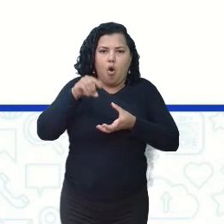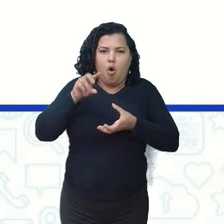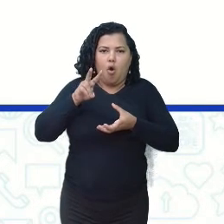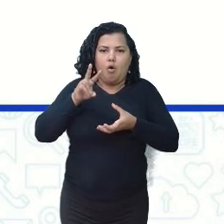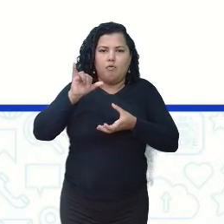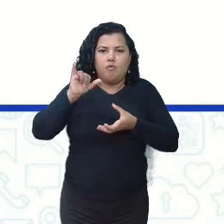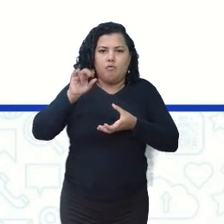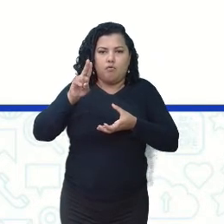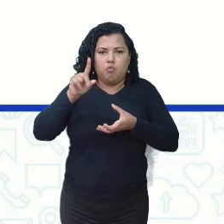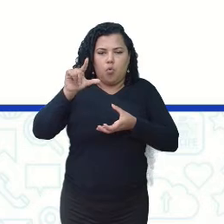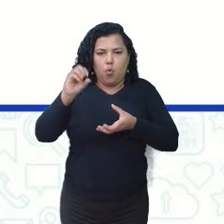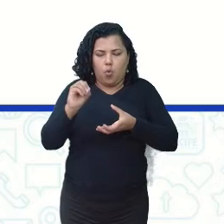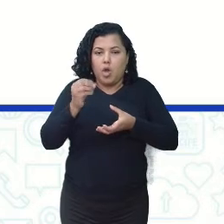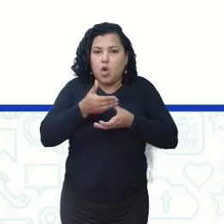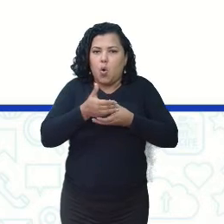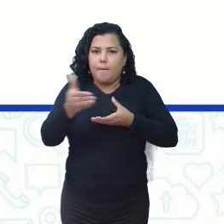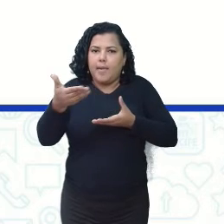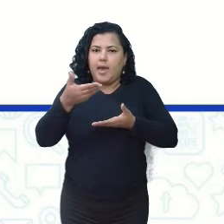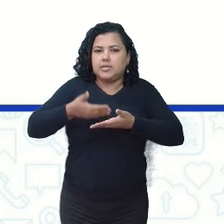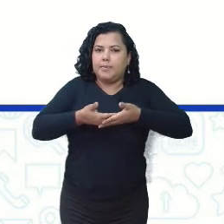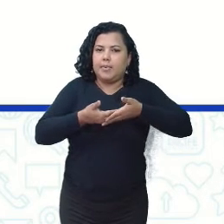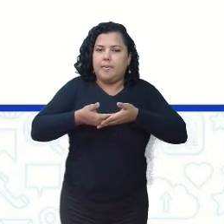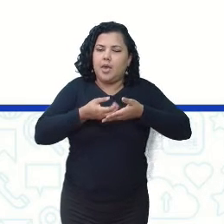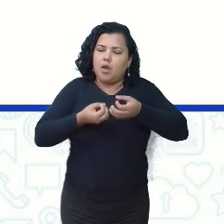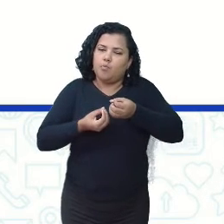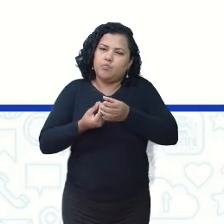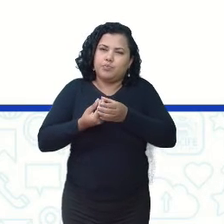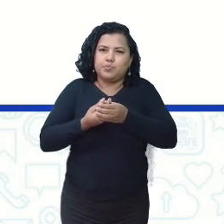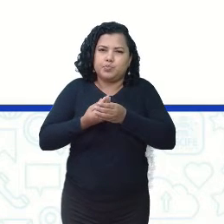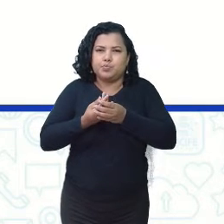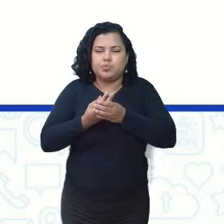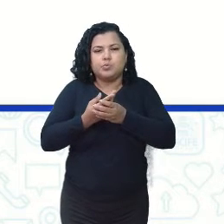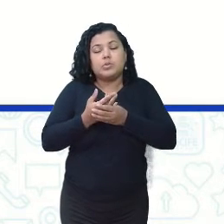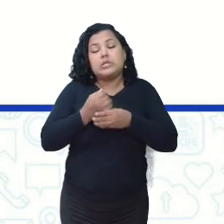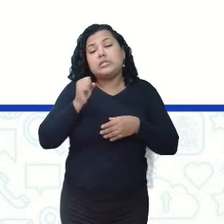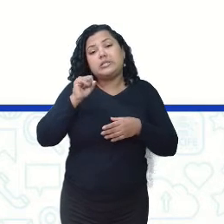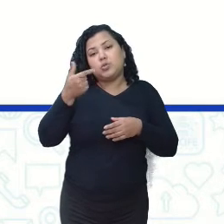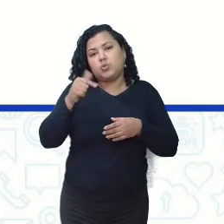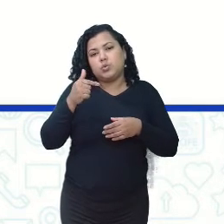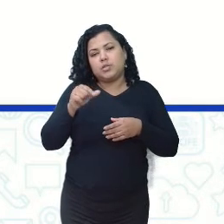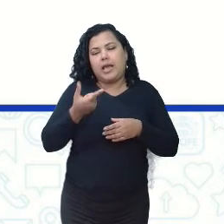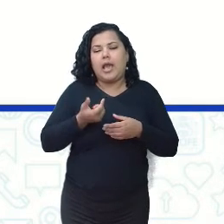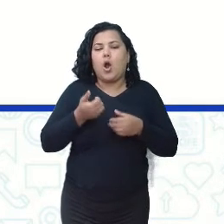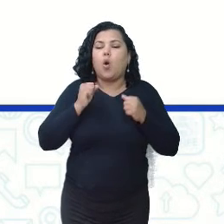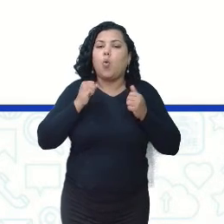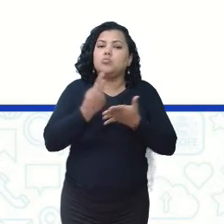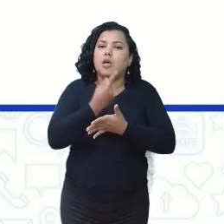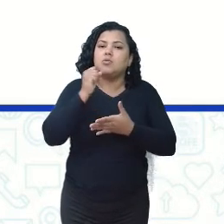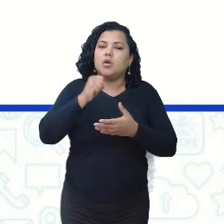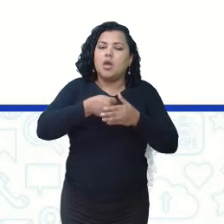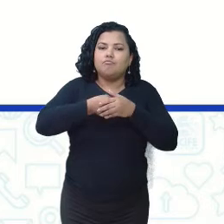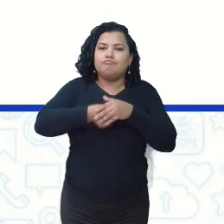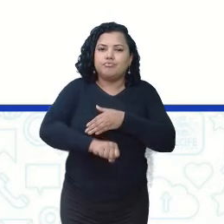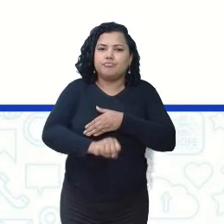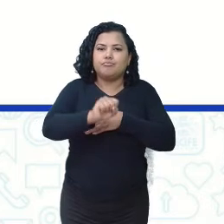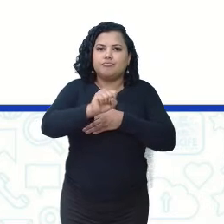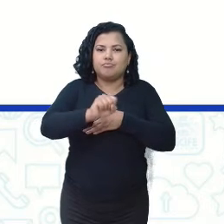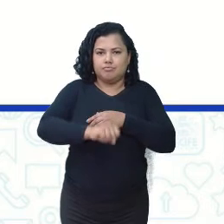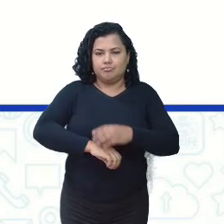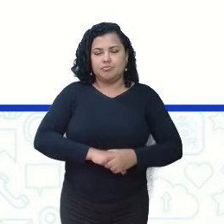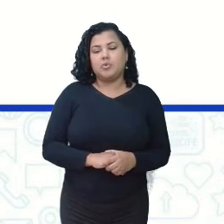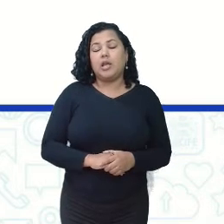ao embrião. Se não houver fecundação, vai ocorrer a menstruação. Então, tudo